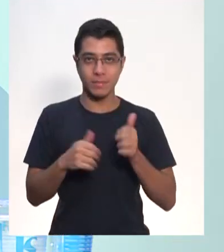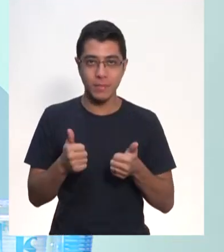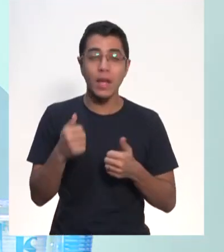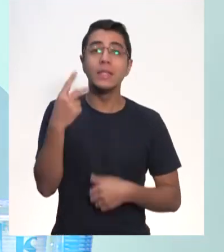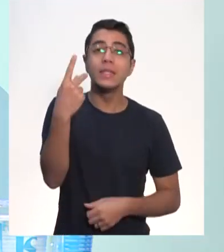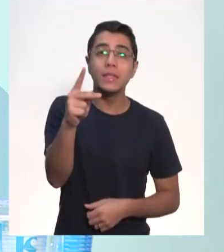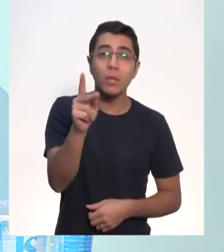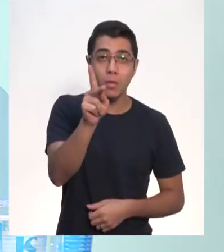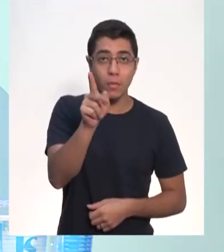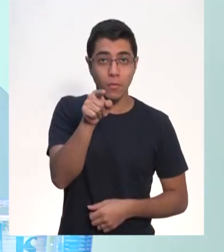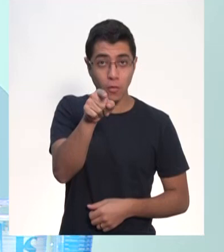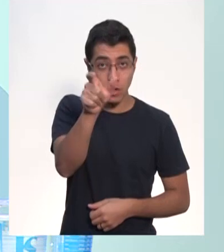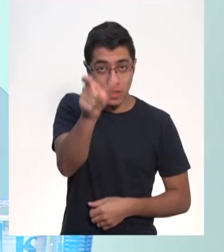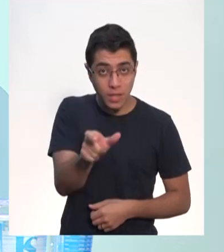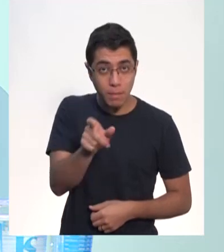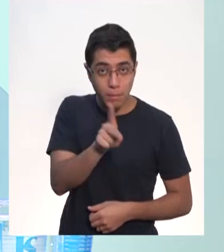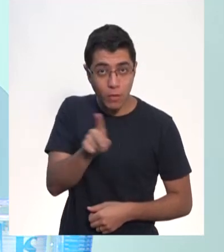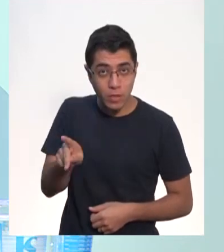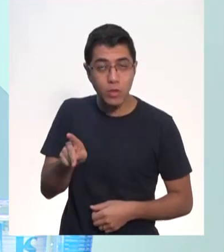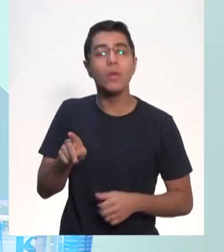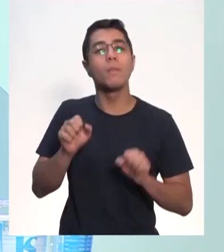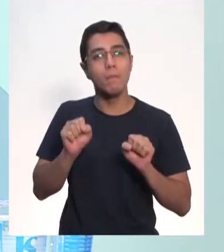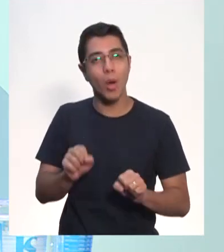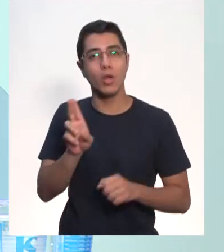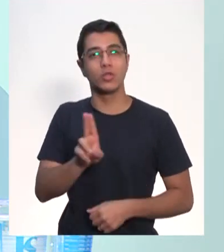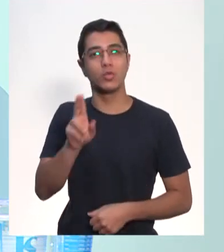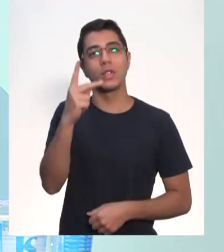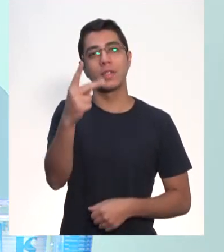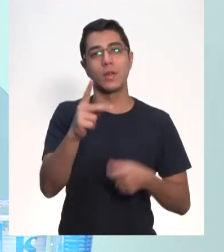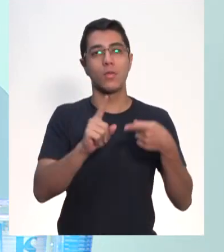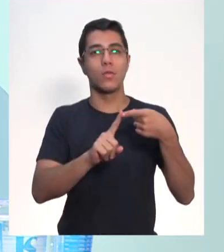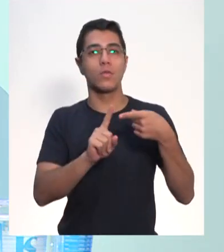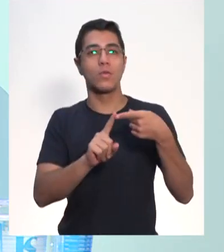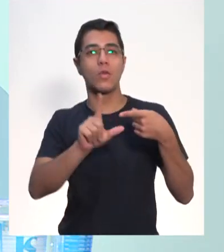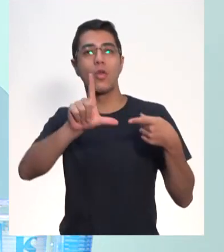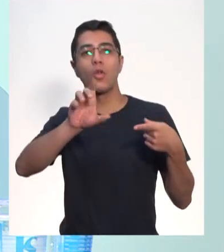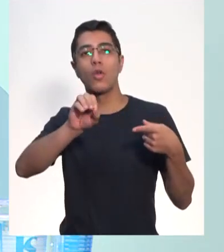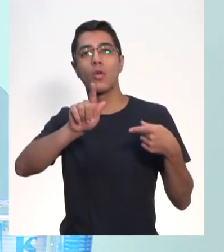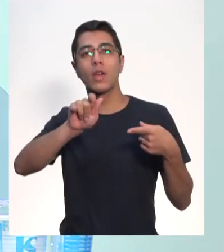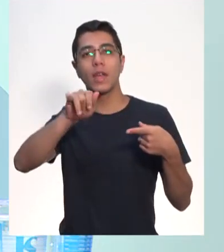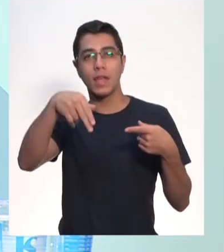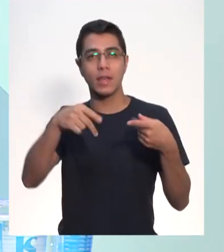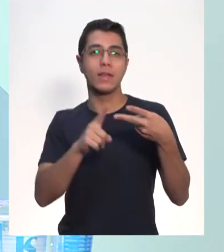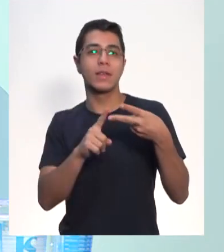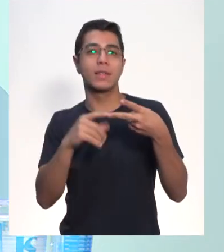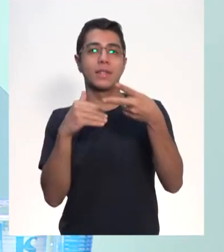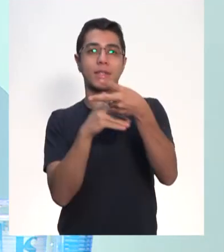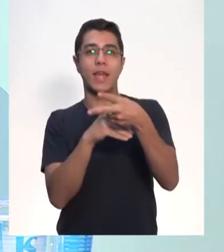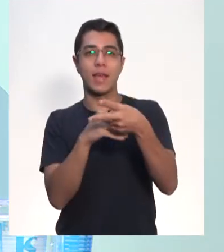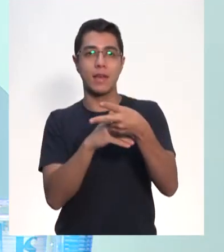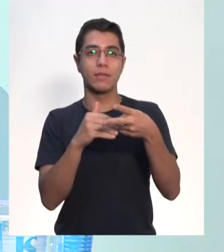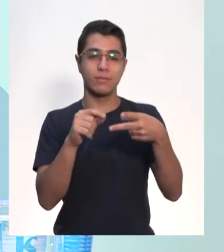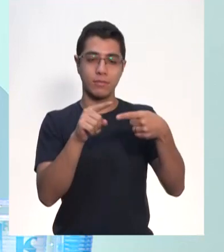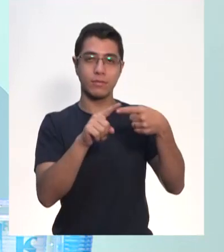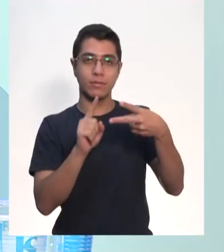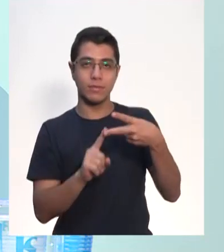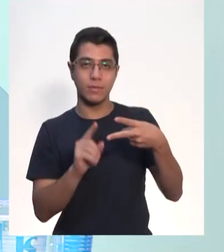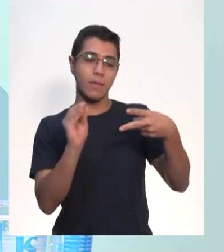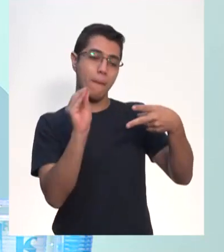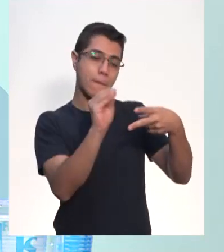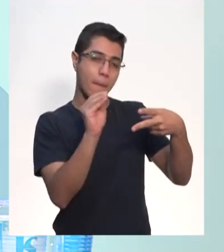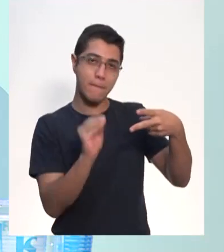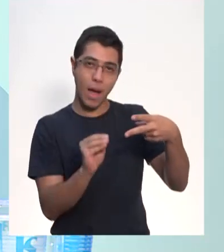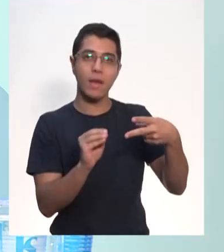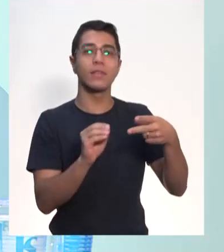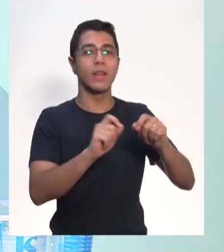vocês terão acesso a esse item, pautas e percursos formativos em rede, professor. E aí basta clicar na pauta que